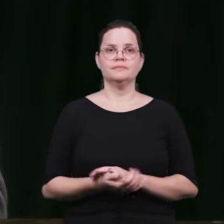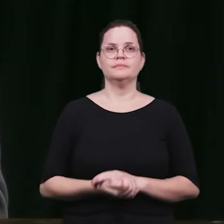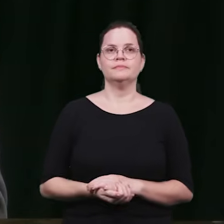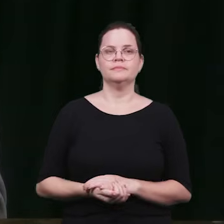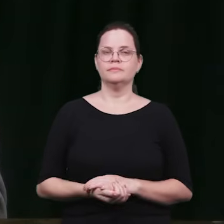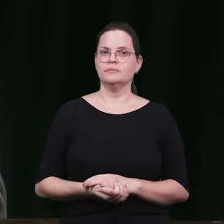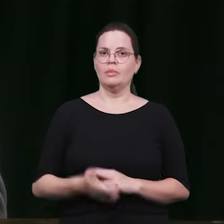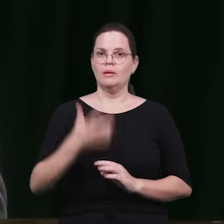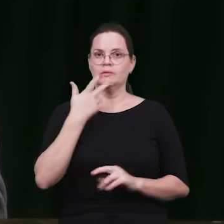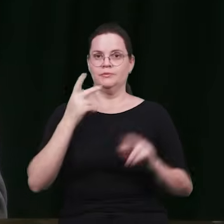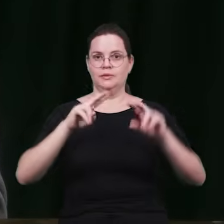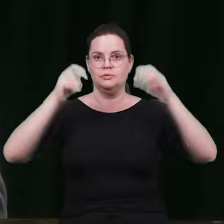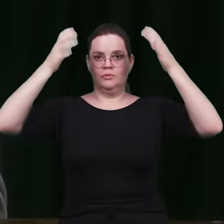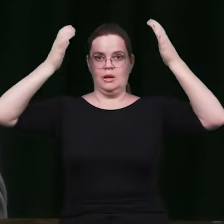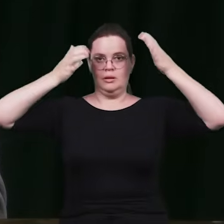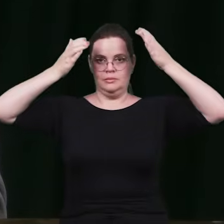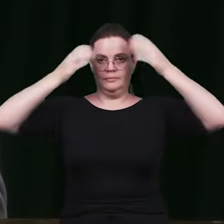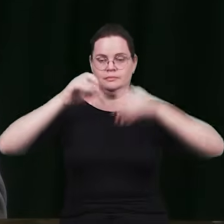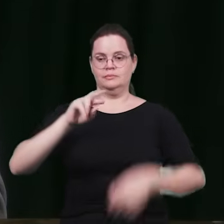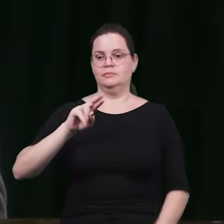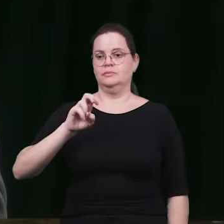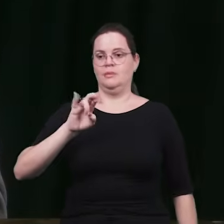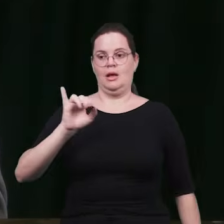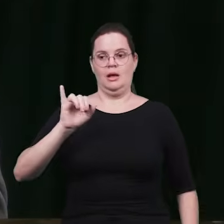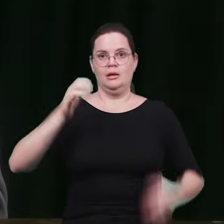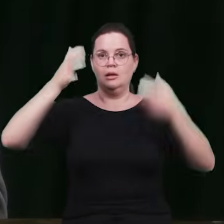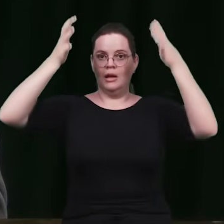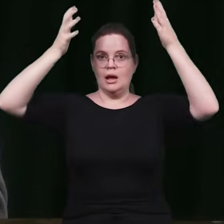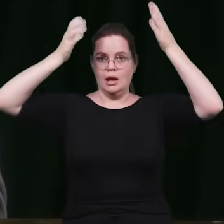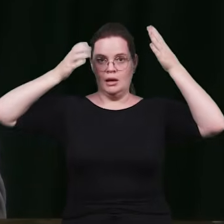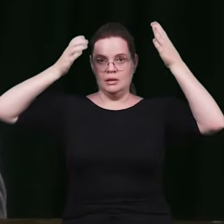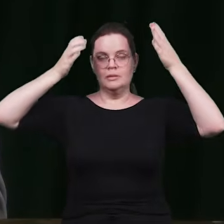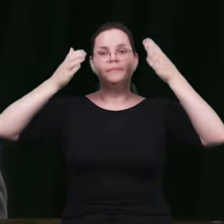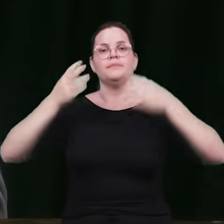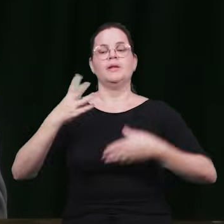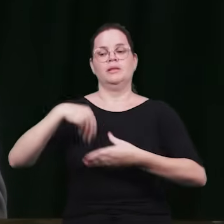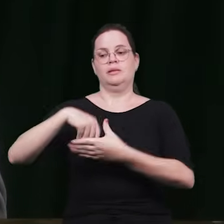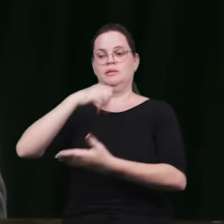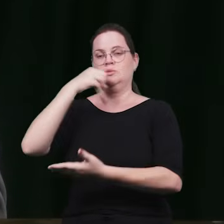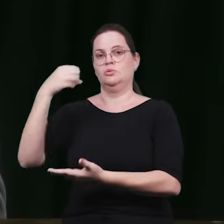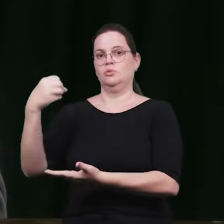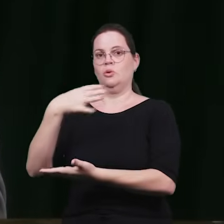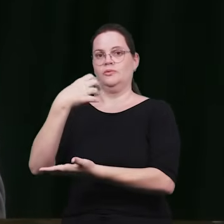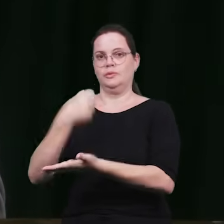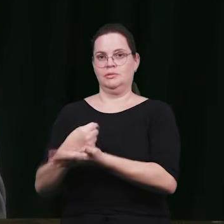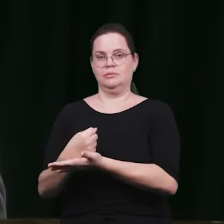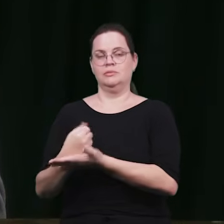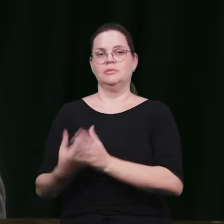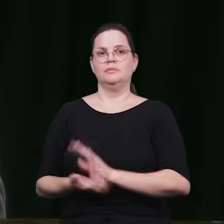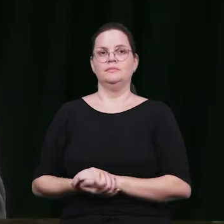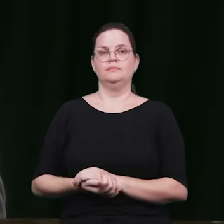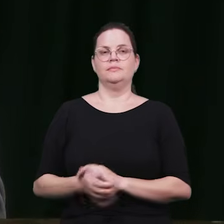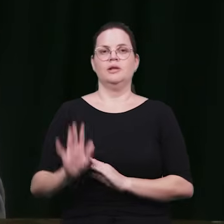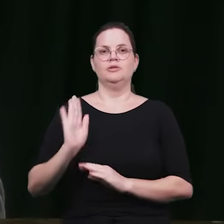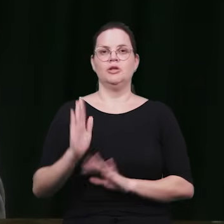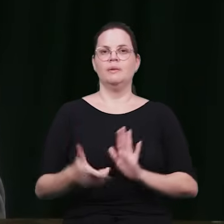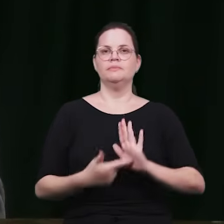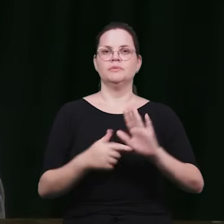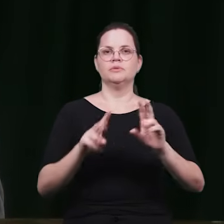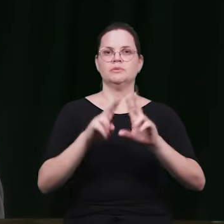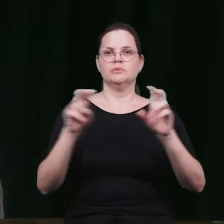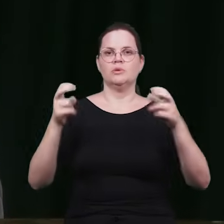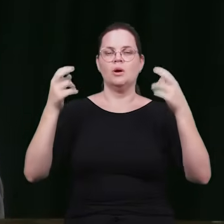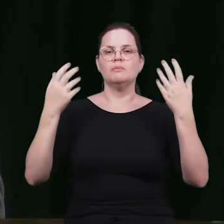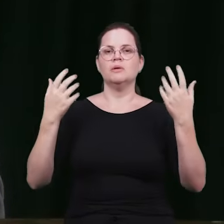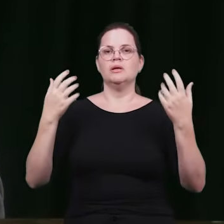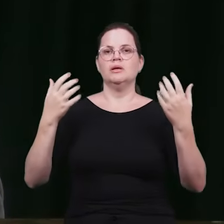quando fala do reino, então nós vemos no Novo Testamento é falado várias vezes a respeito do reino.